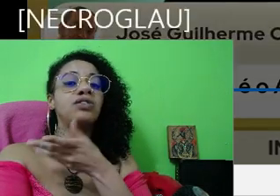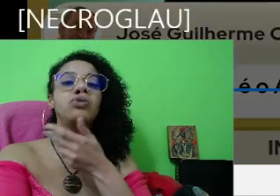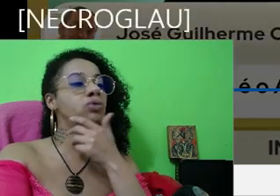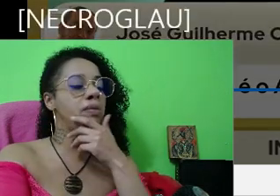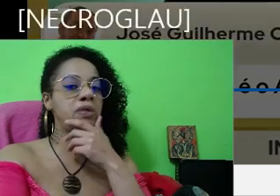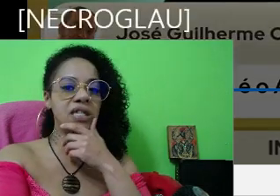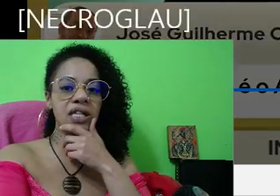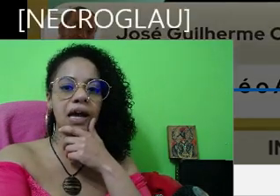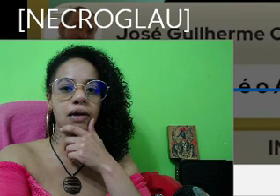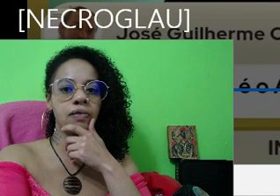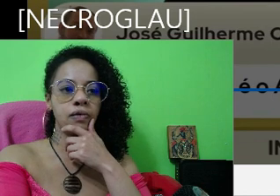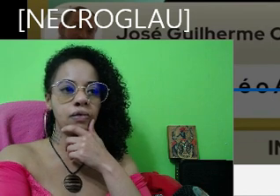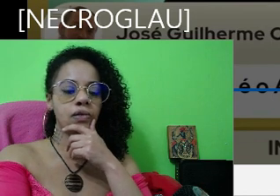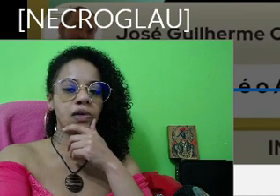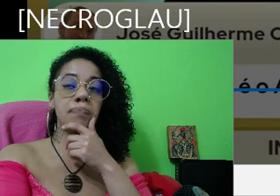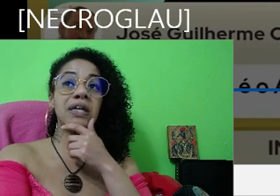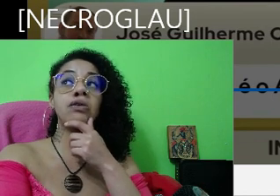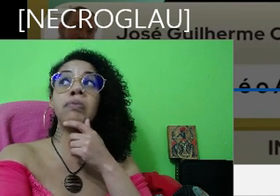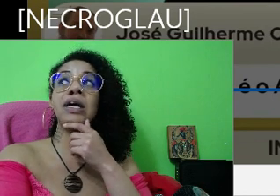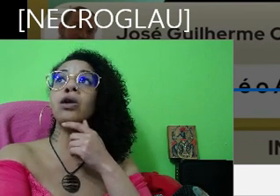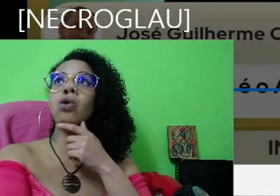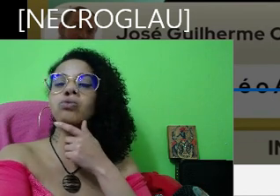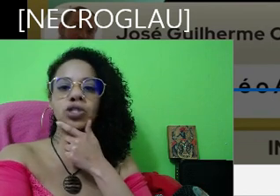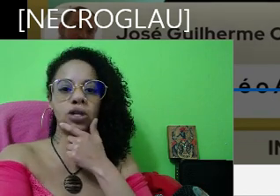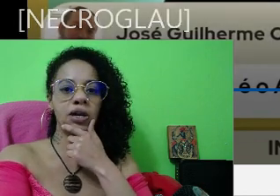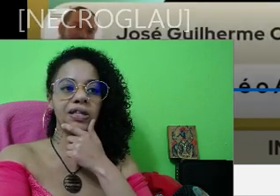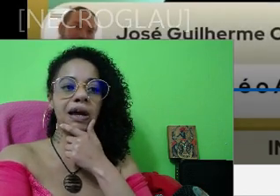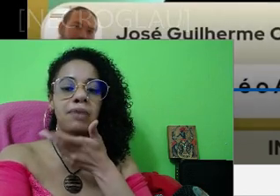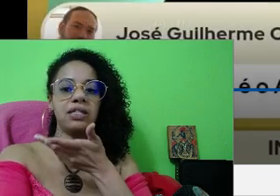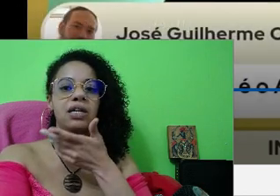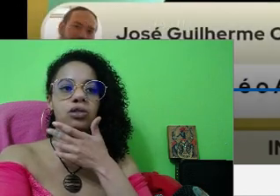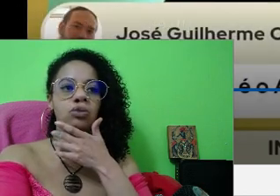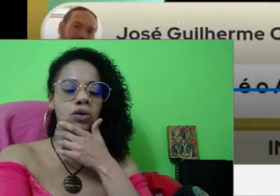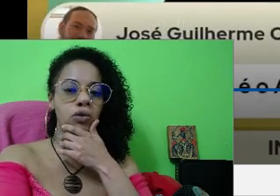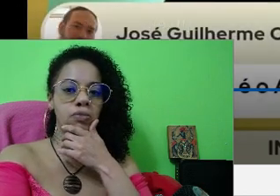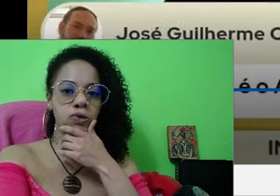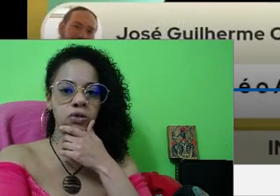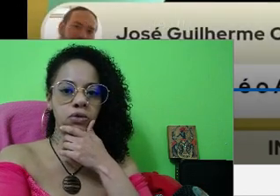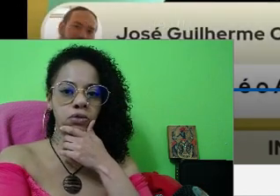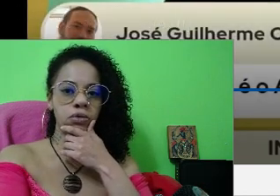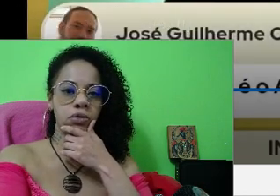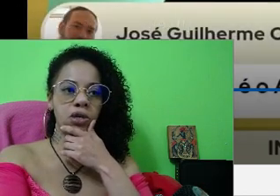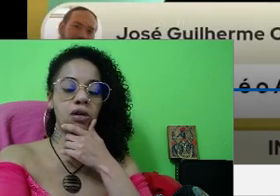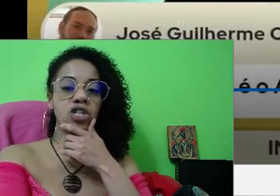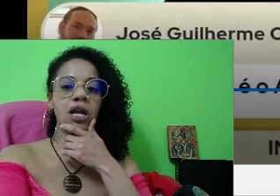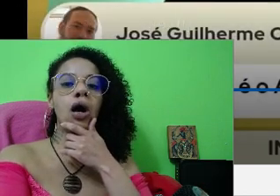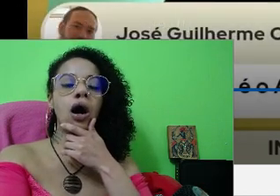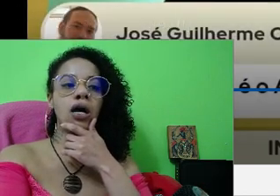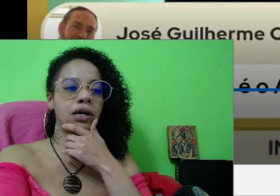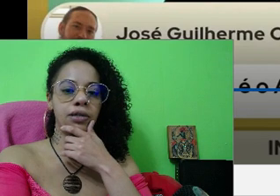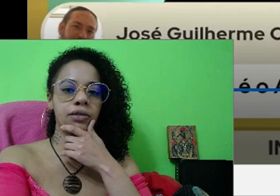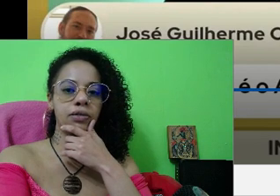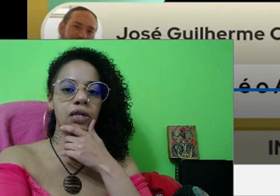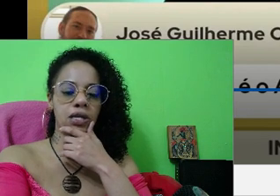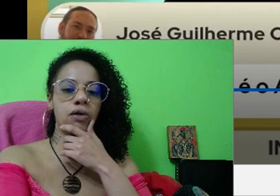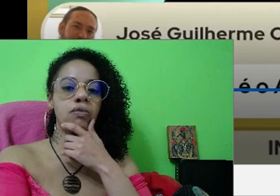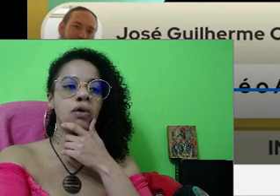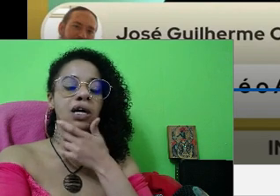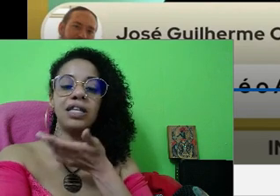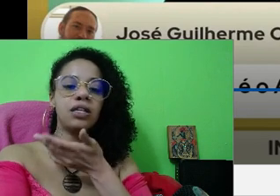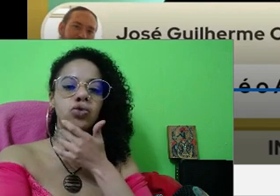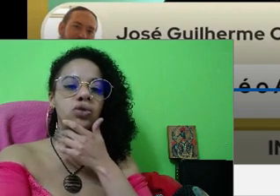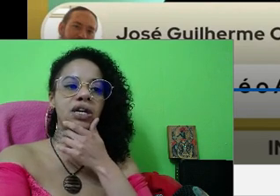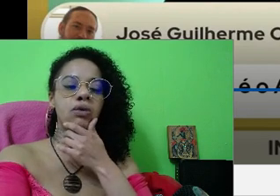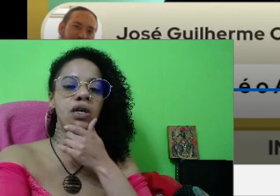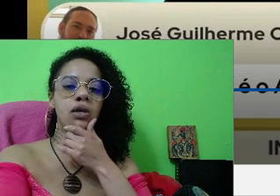as quais eu busco representar que passam bem longe da máscara do anônimo que não dialoga entendeu